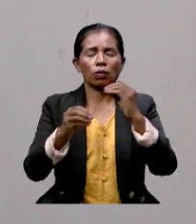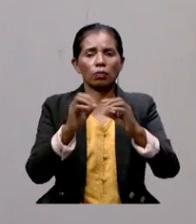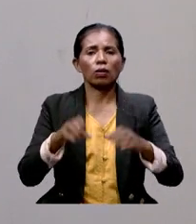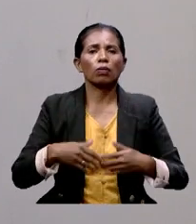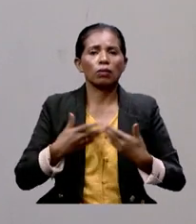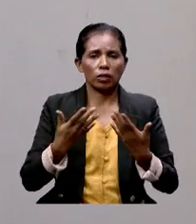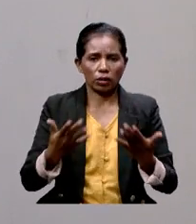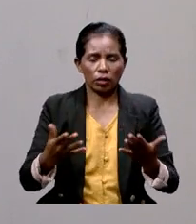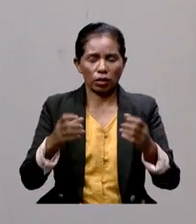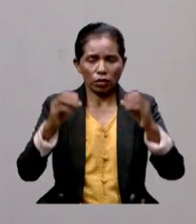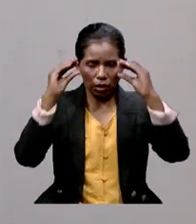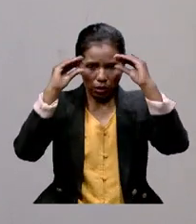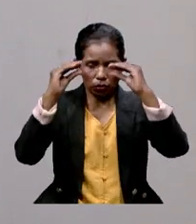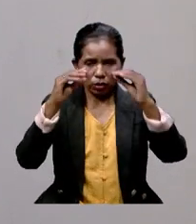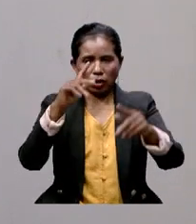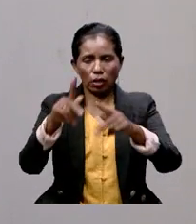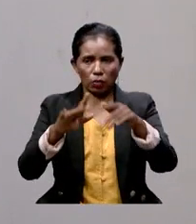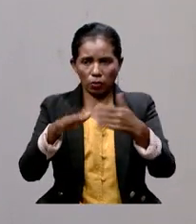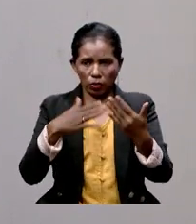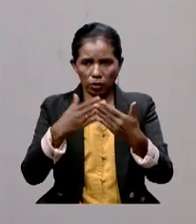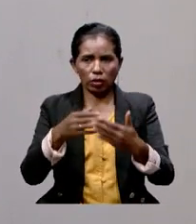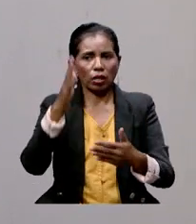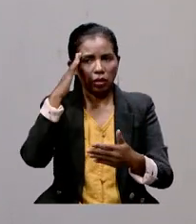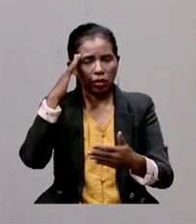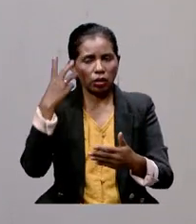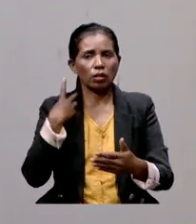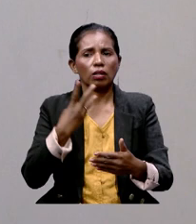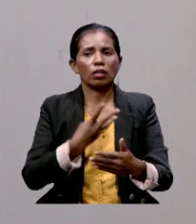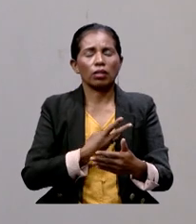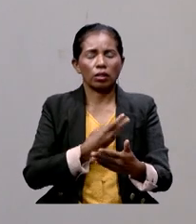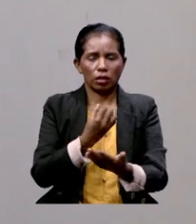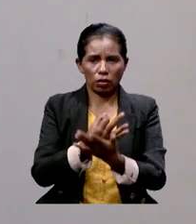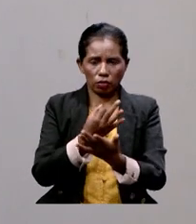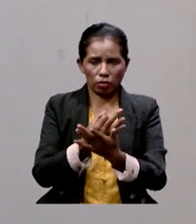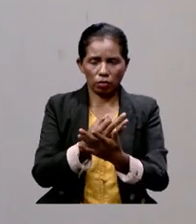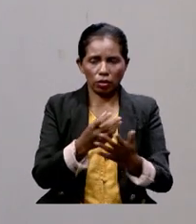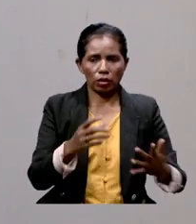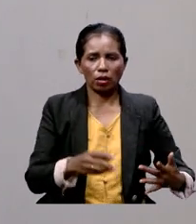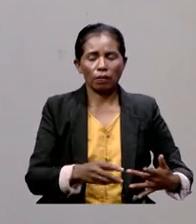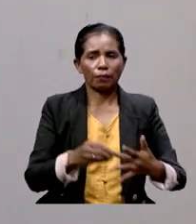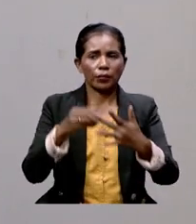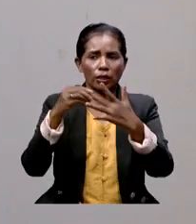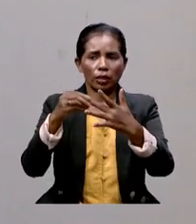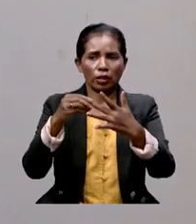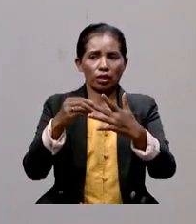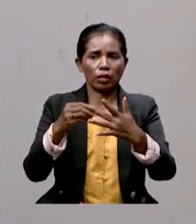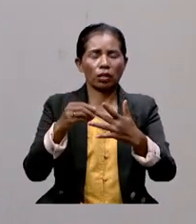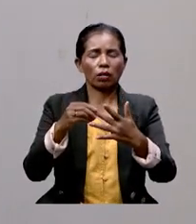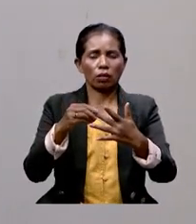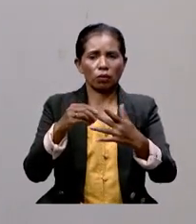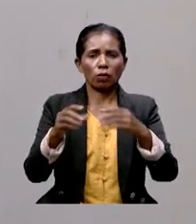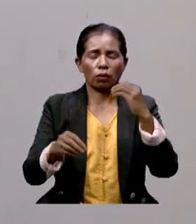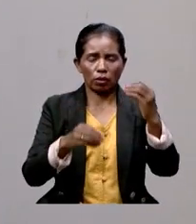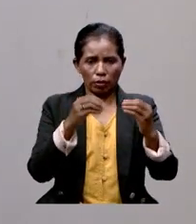a tu educa itaninha população para conhecer itaninha osan liu liu conhecer itaninha osan liu